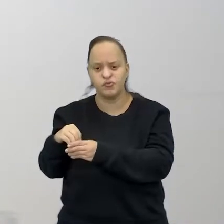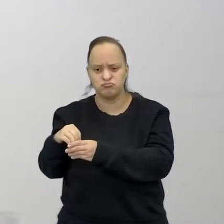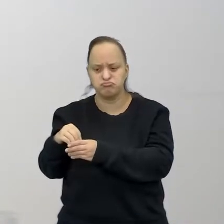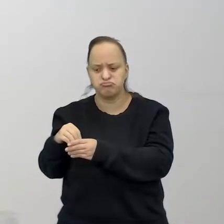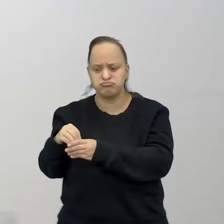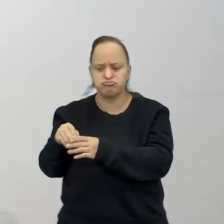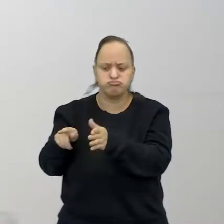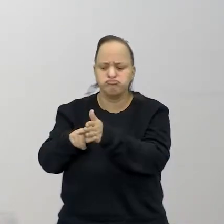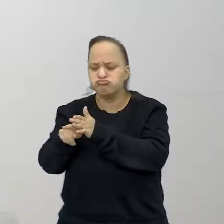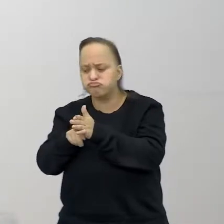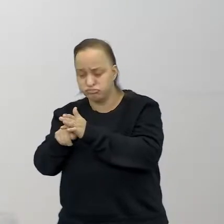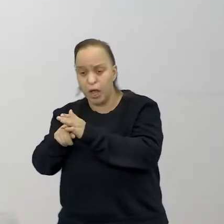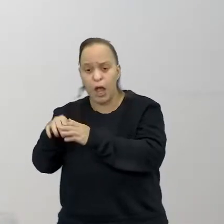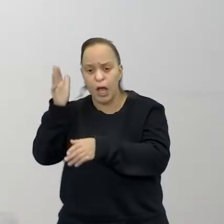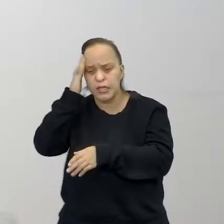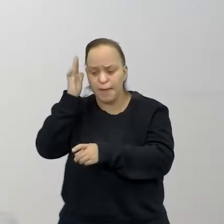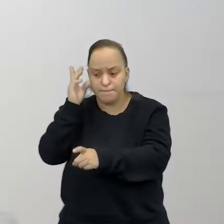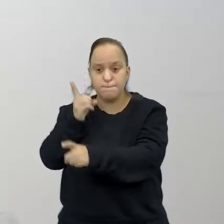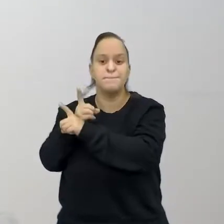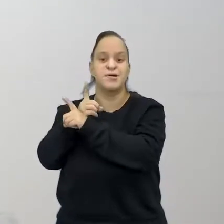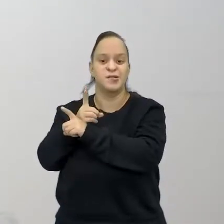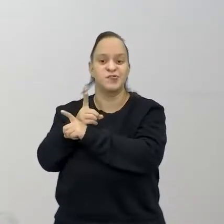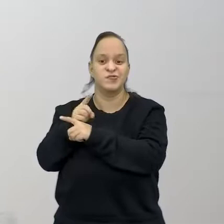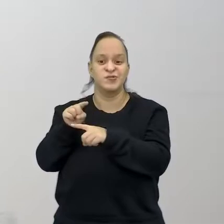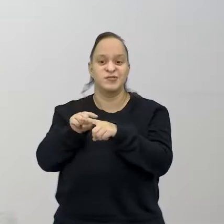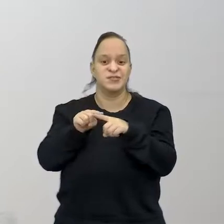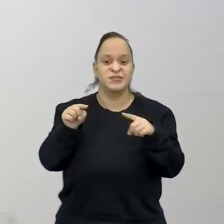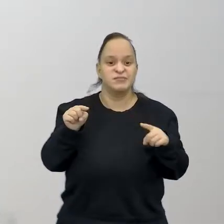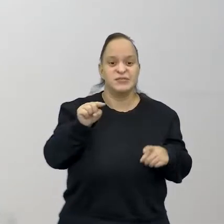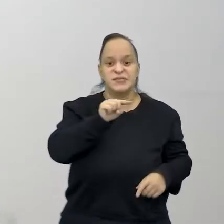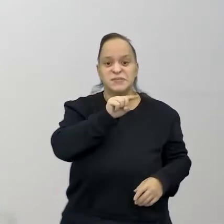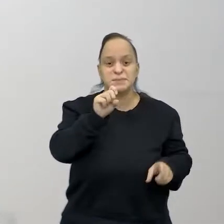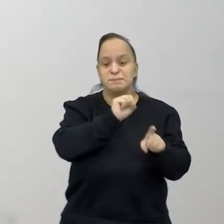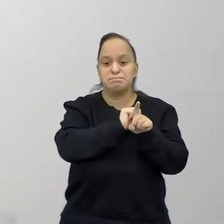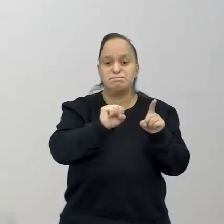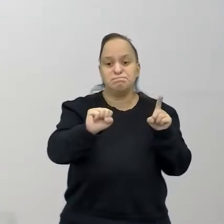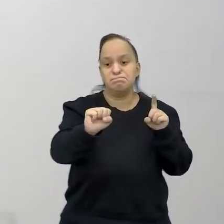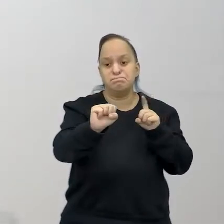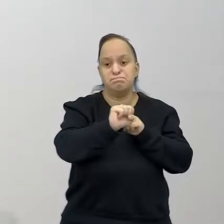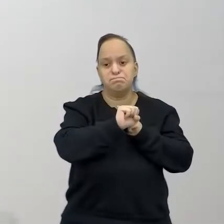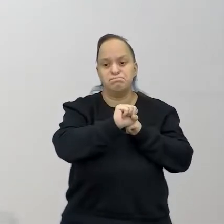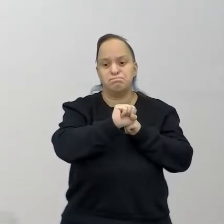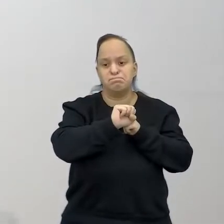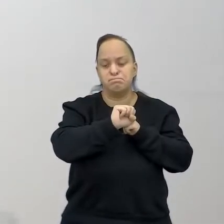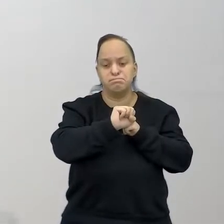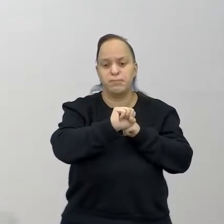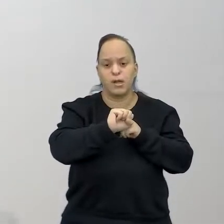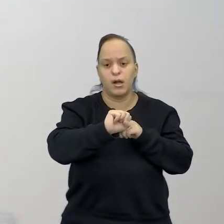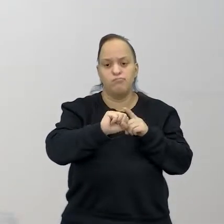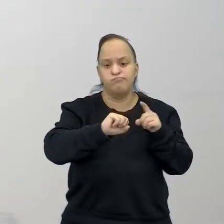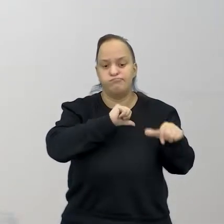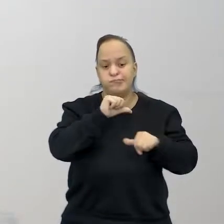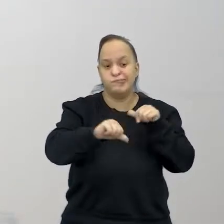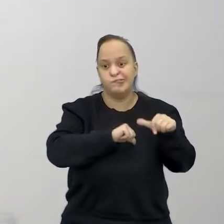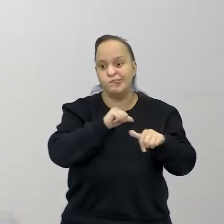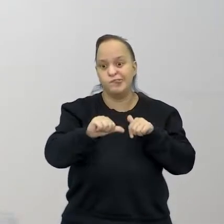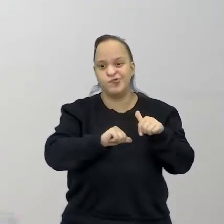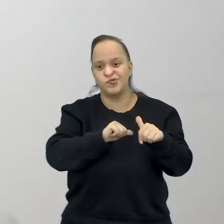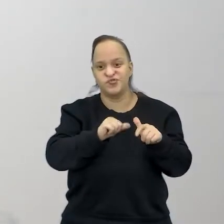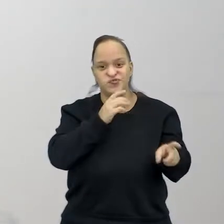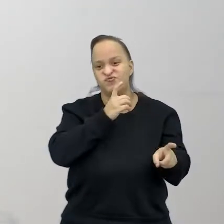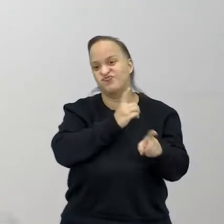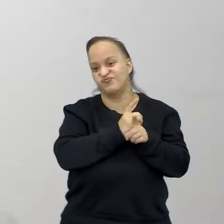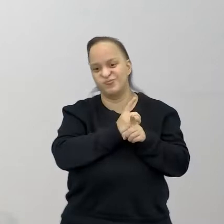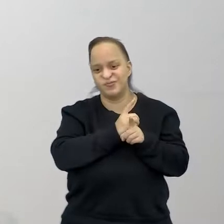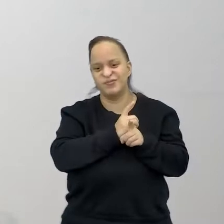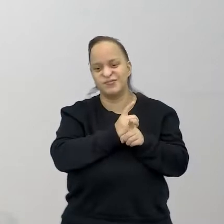falar nessa aula, eles não necessariamente vão vir num exame, mas eles são efeitos de problemas sociais, né? E aí eu acho que